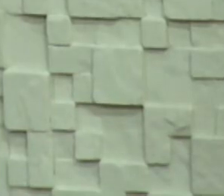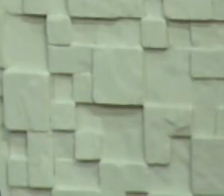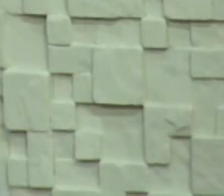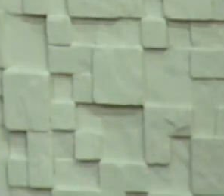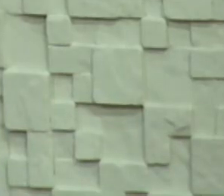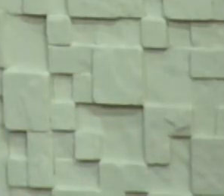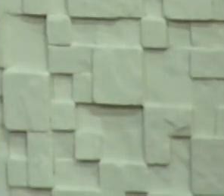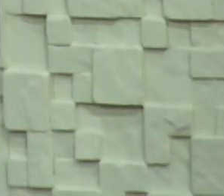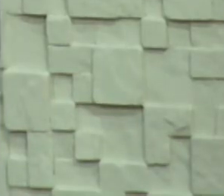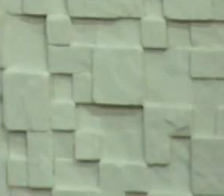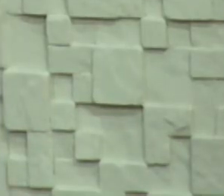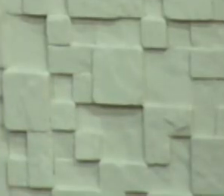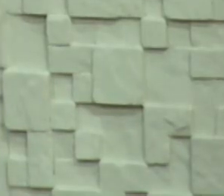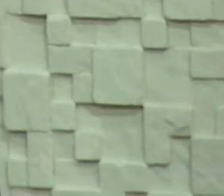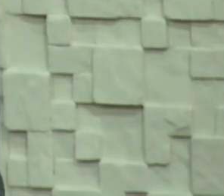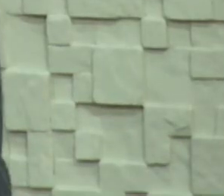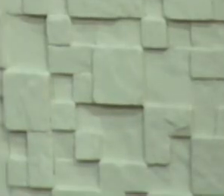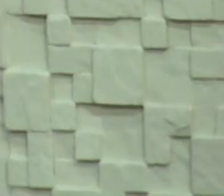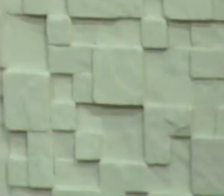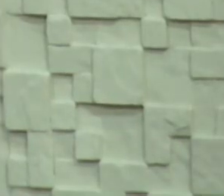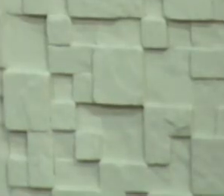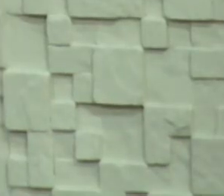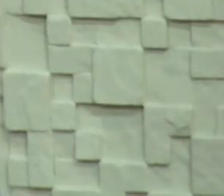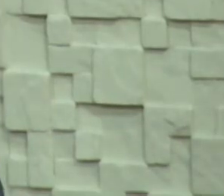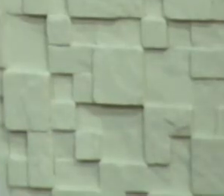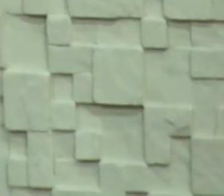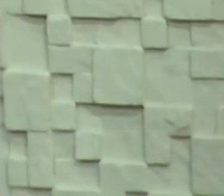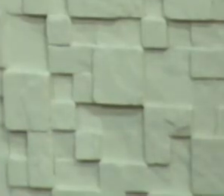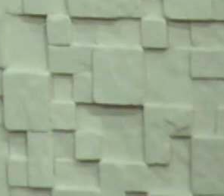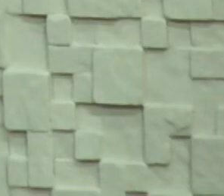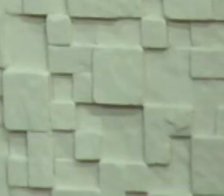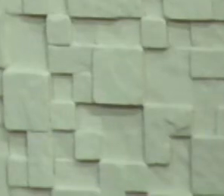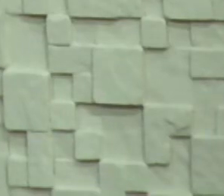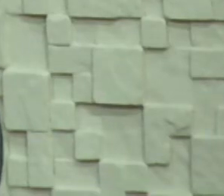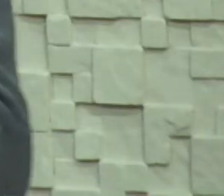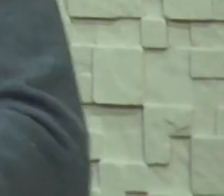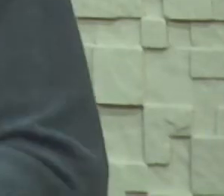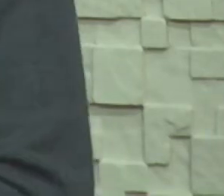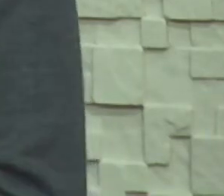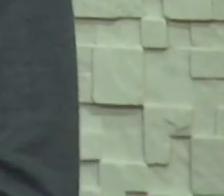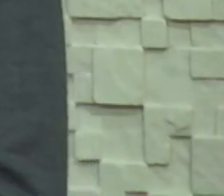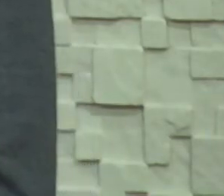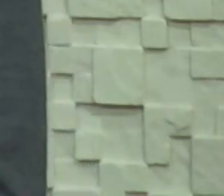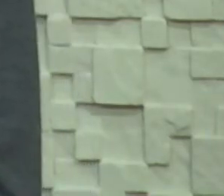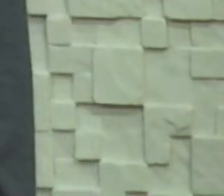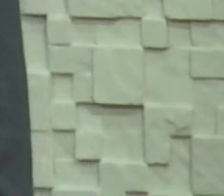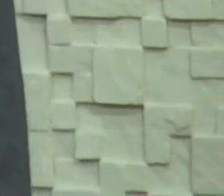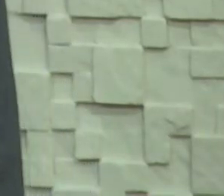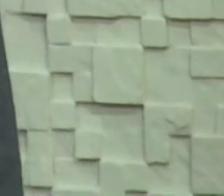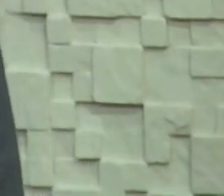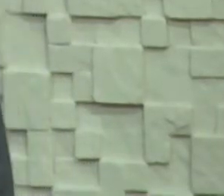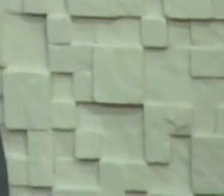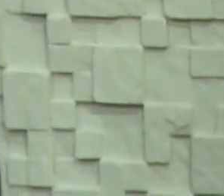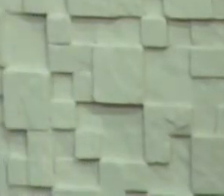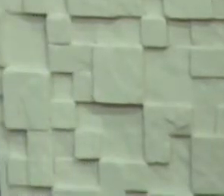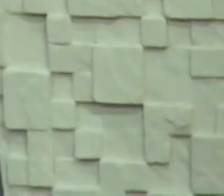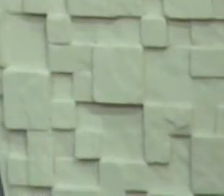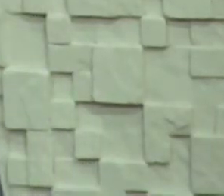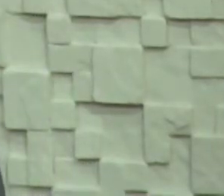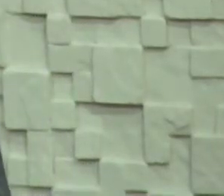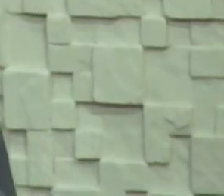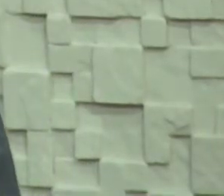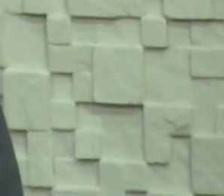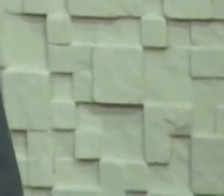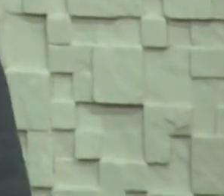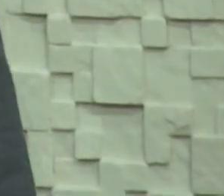maior que a gente não conseguiu alcançar então para se regulamentar isso da melhor forma e fazer com que a ajuda e o socorro tanto da comunidade